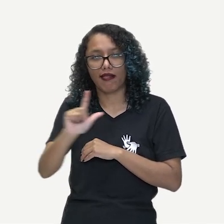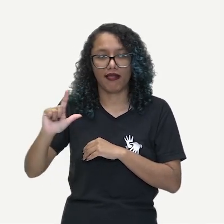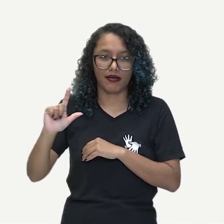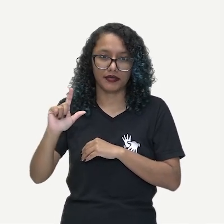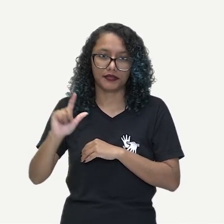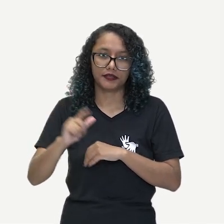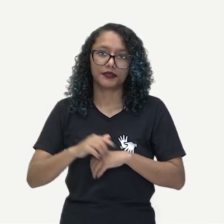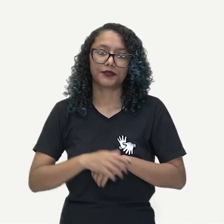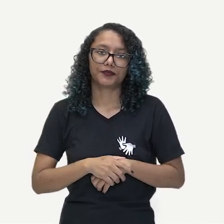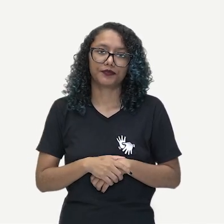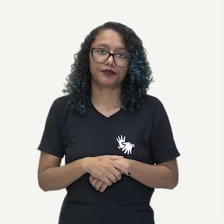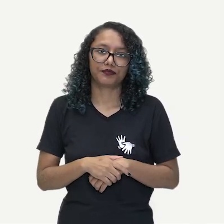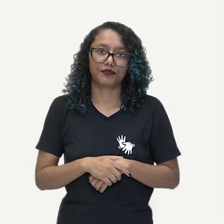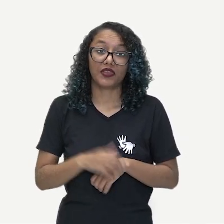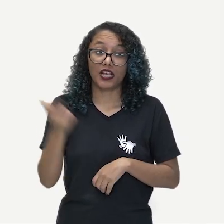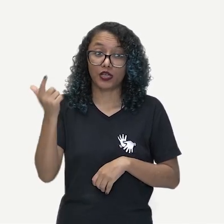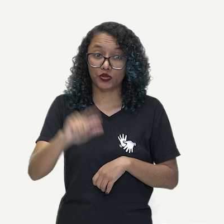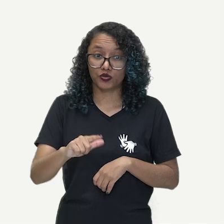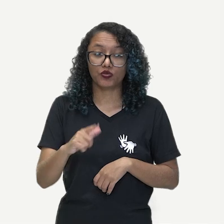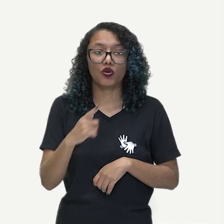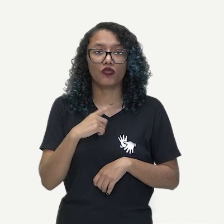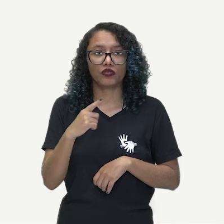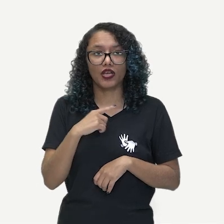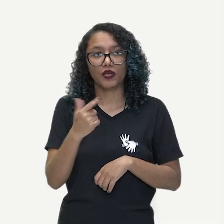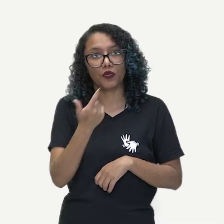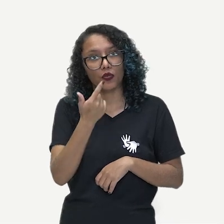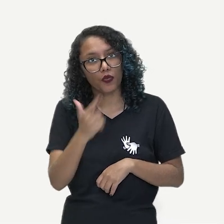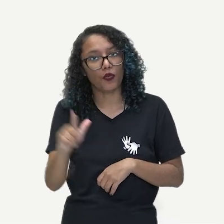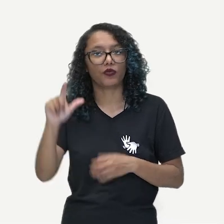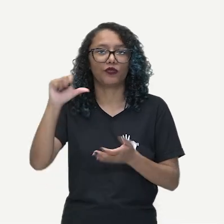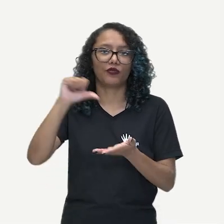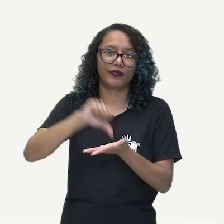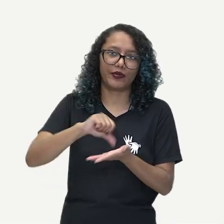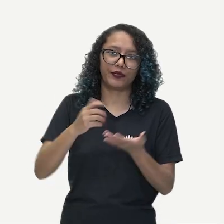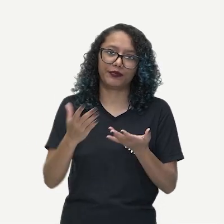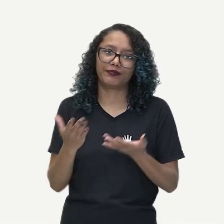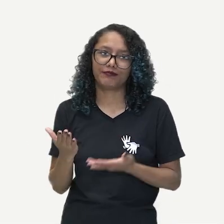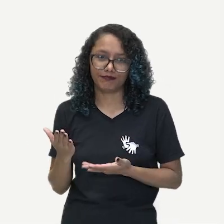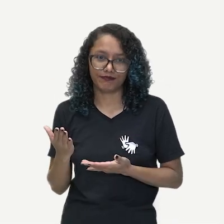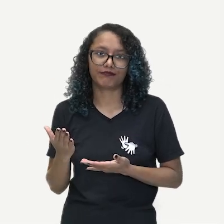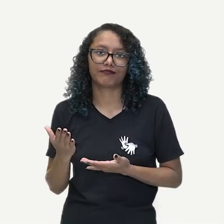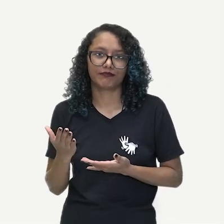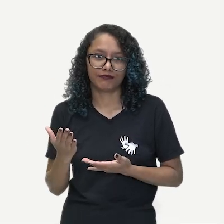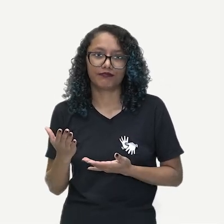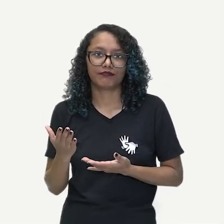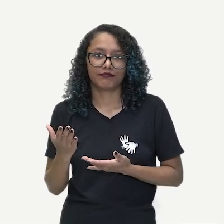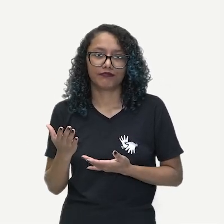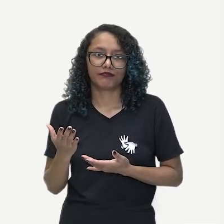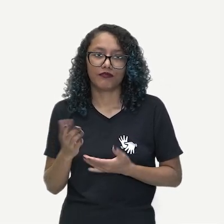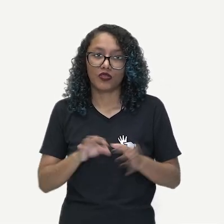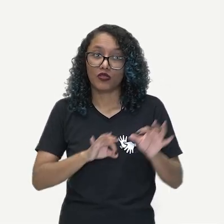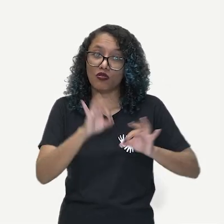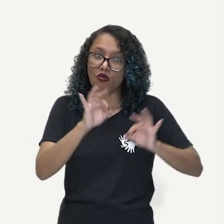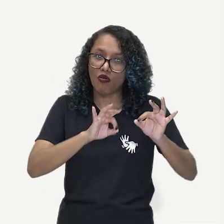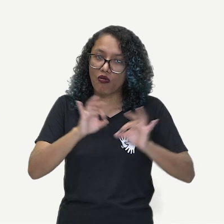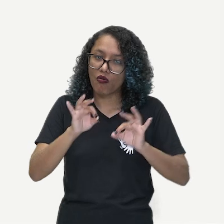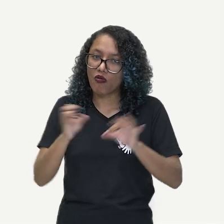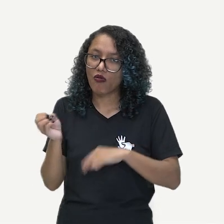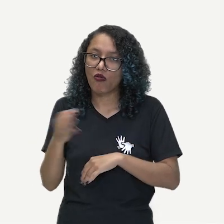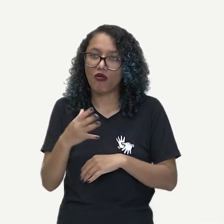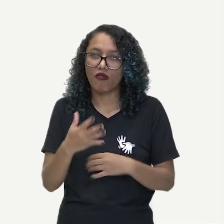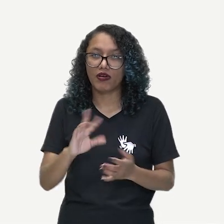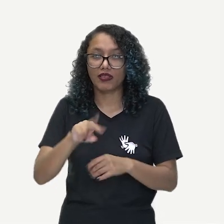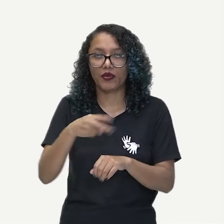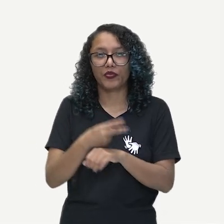E aí a gente tem novamente um novo mapa. Olha só. Então agora eu tenho essa nova configuração